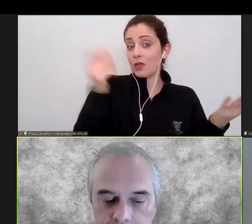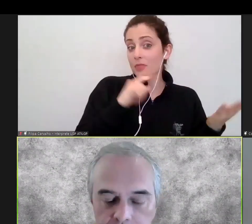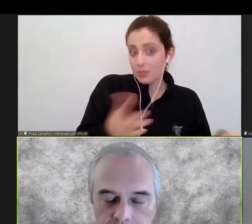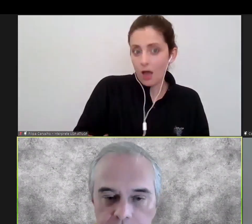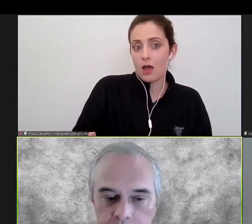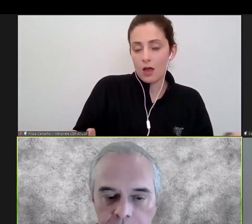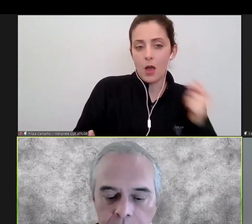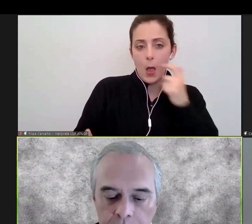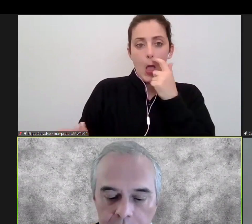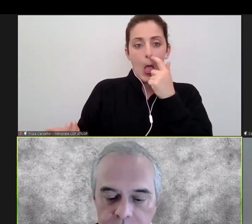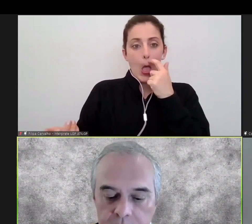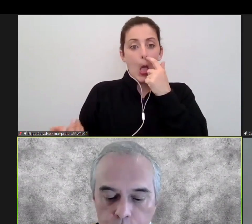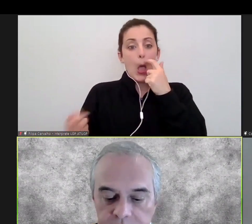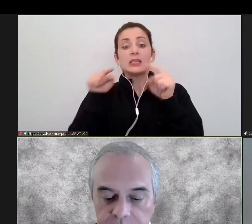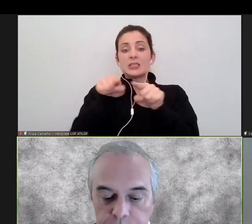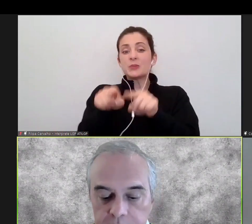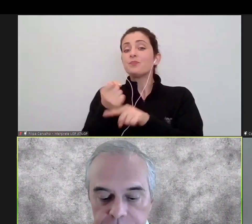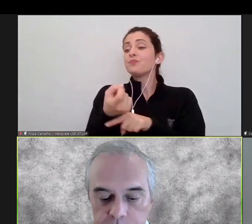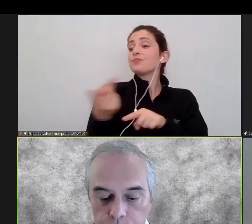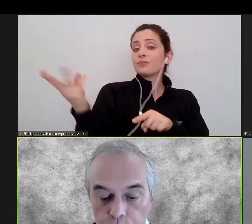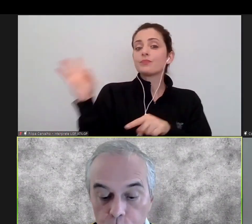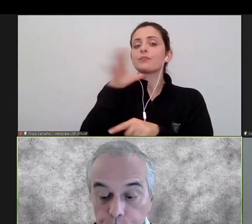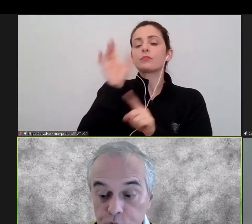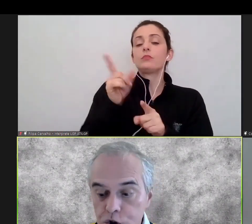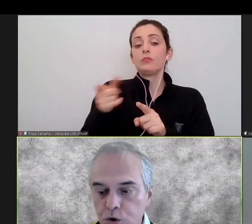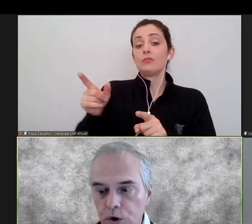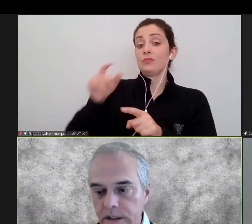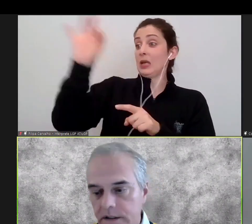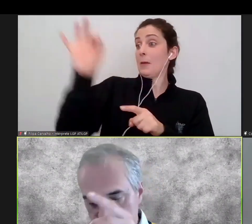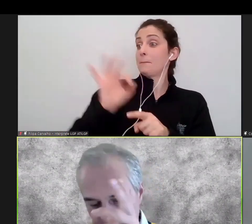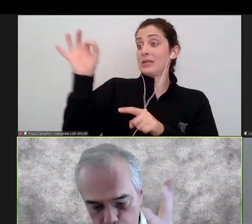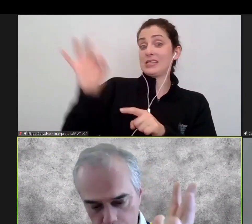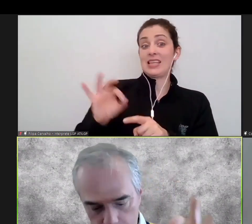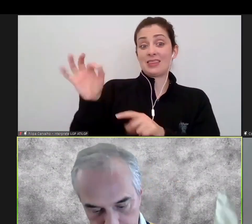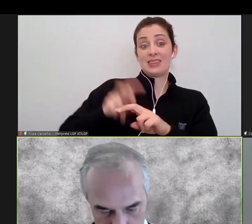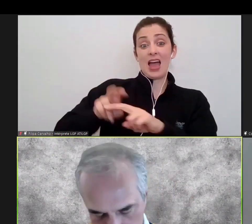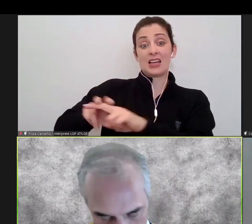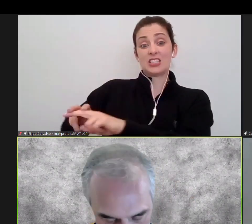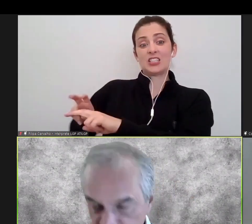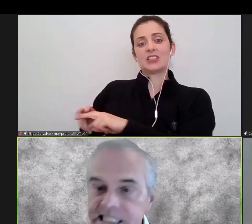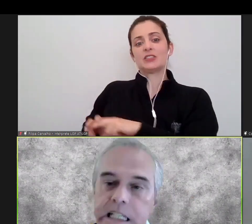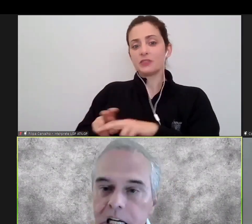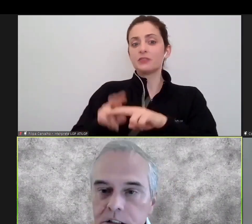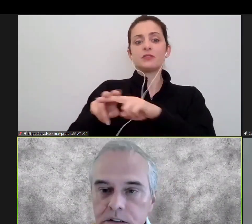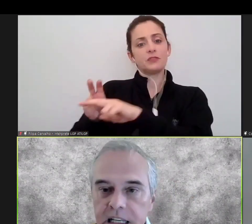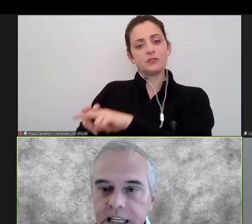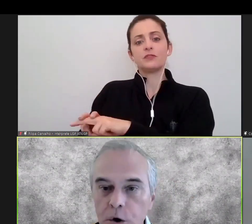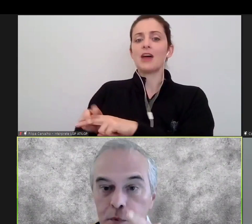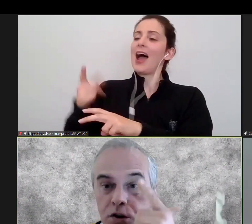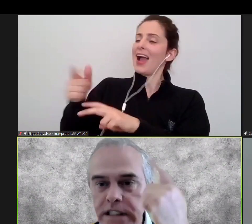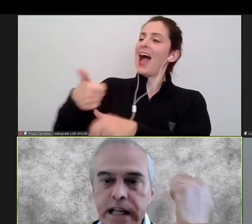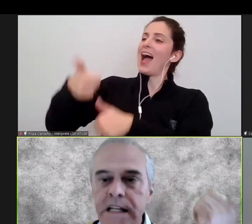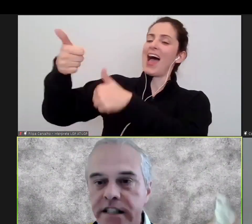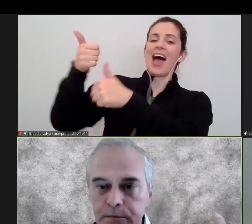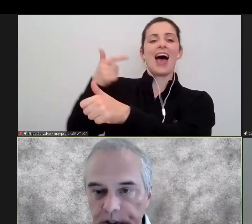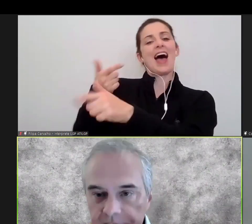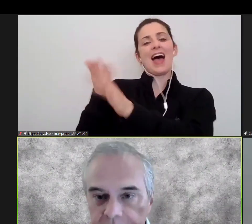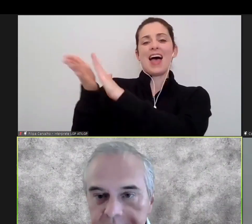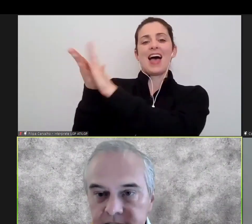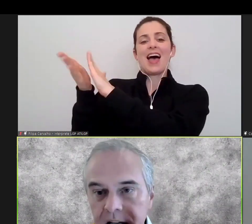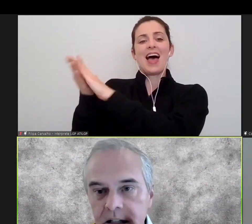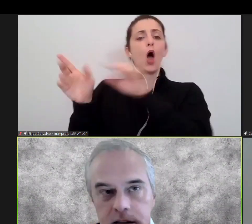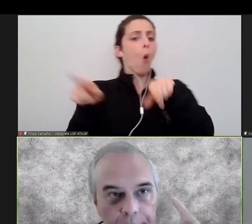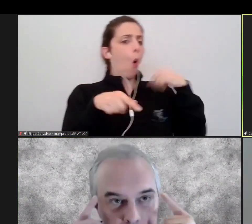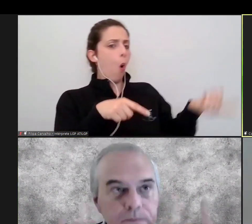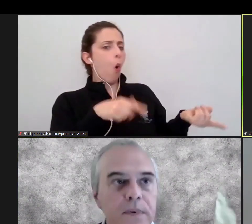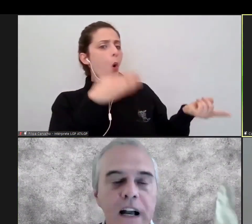evocada nisso daí é de que a cota ela beneficia um grupo e exclui, sei lá, o branco, o caucasiano, daquela oportunidade que ele poderia